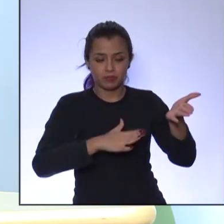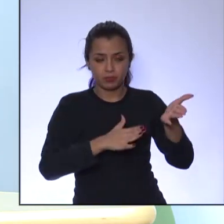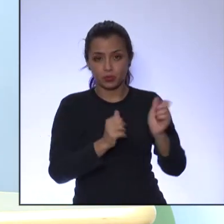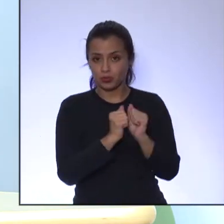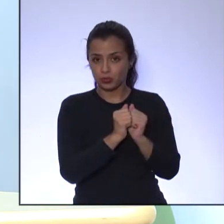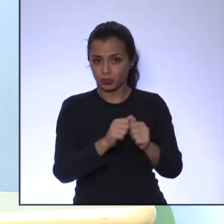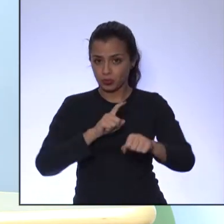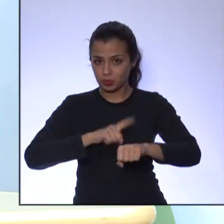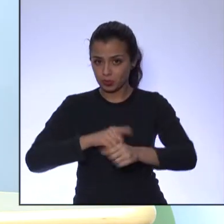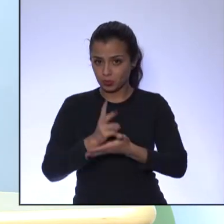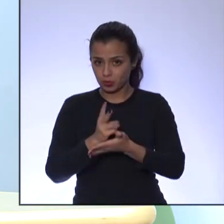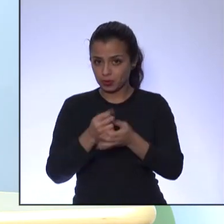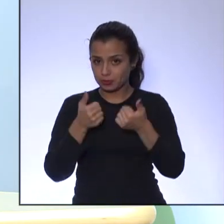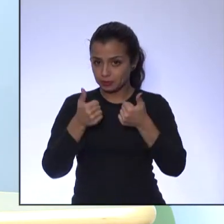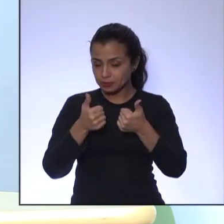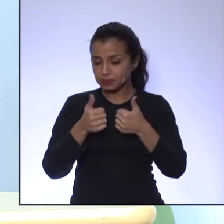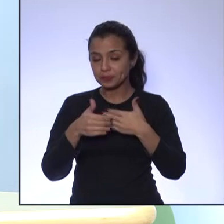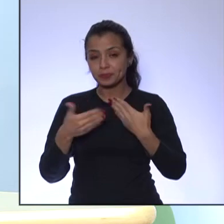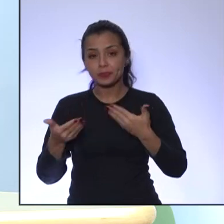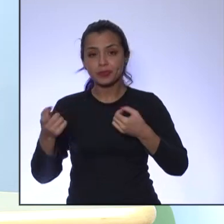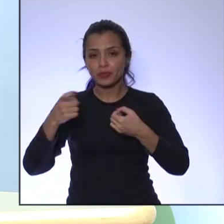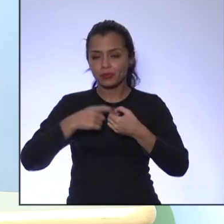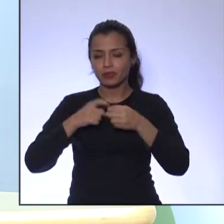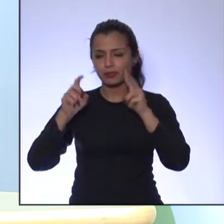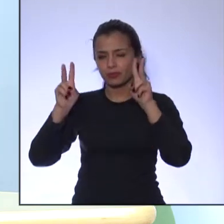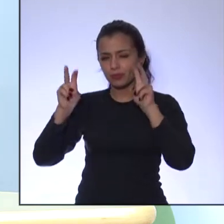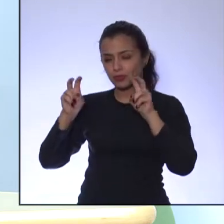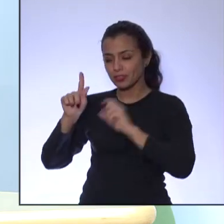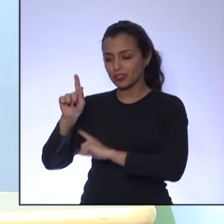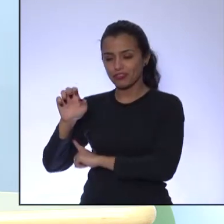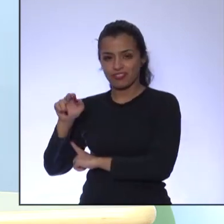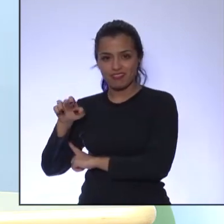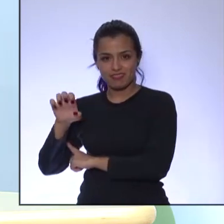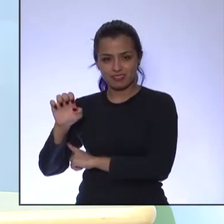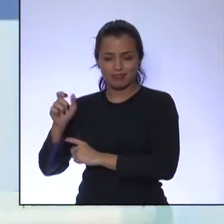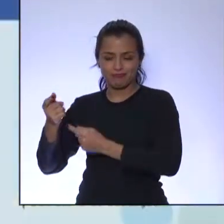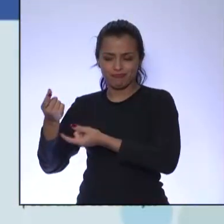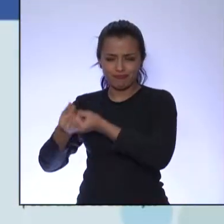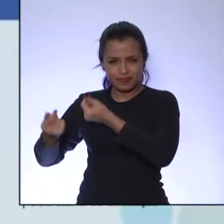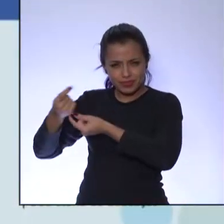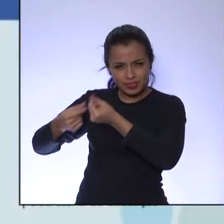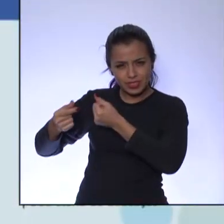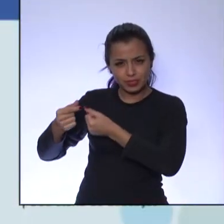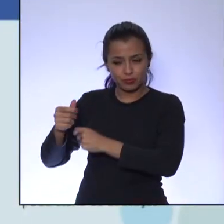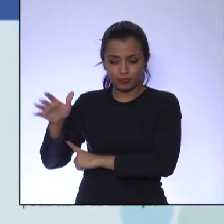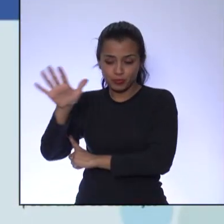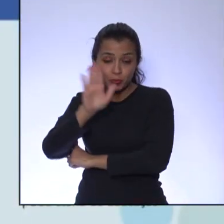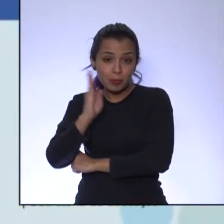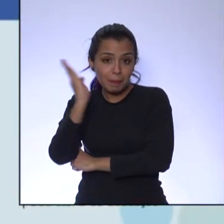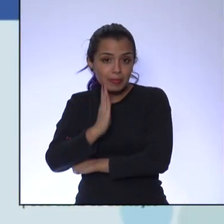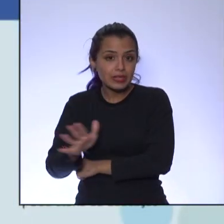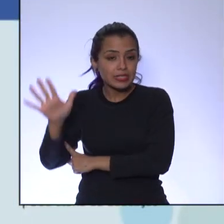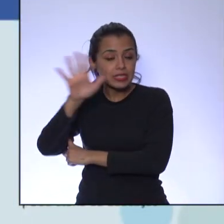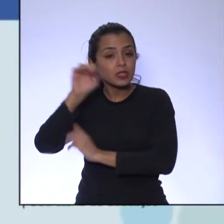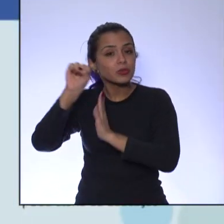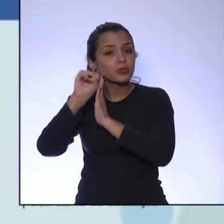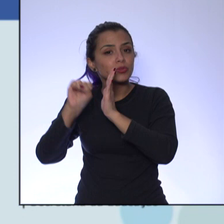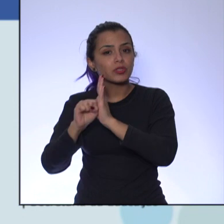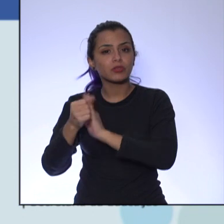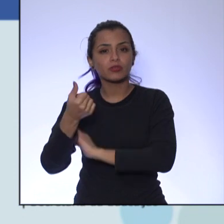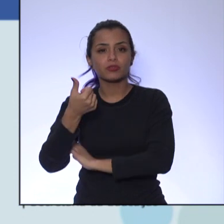Então, voltando aqui, nós temos o tema que é a gênese geoeconômica do território brasileiro no século XVI